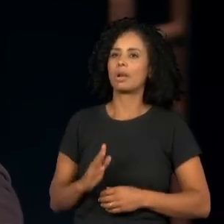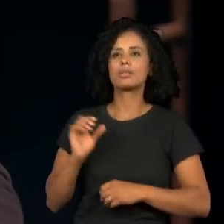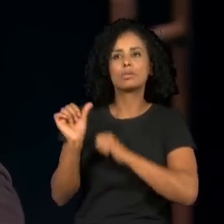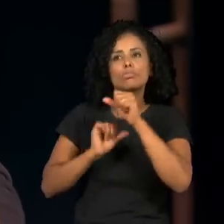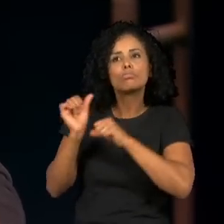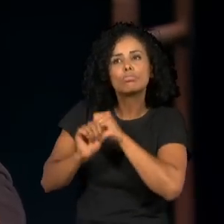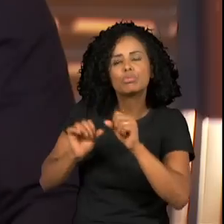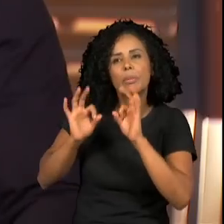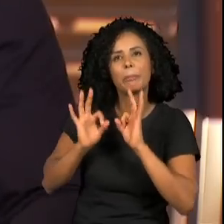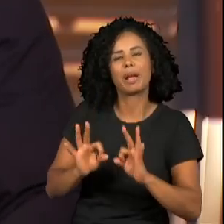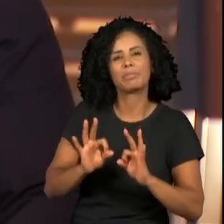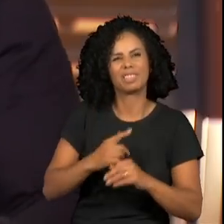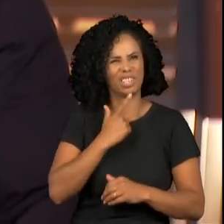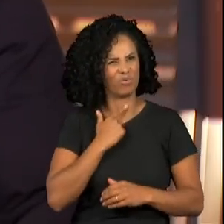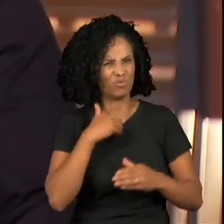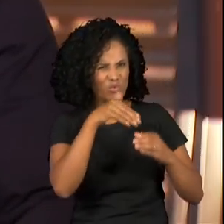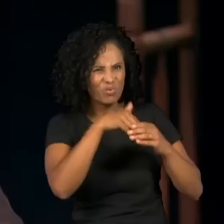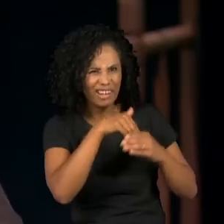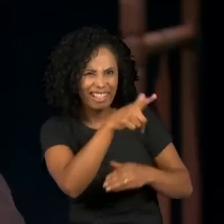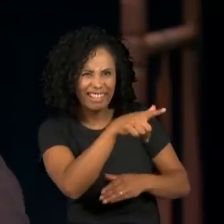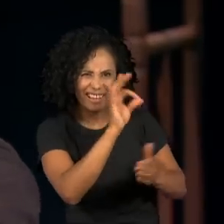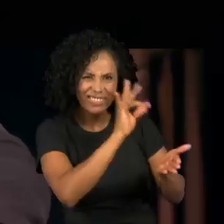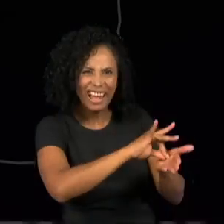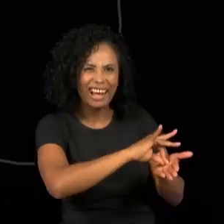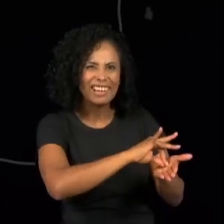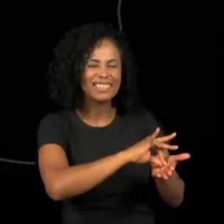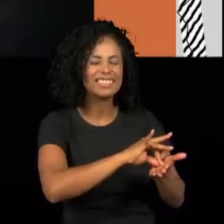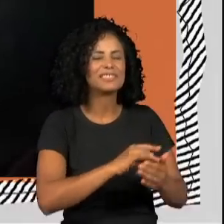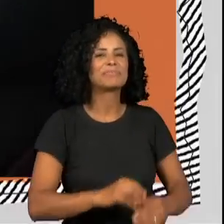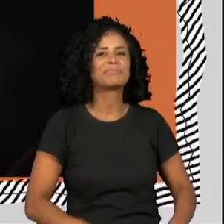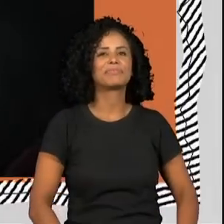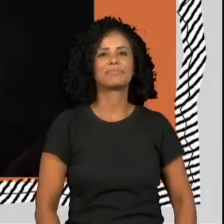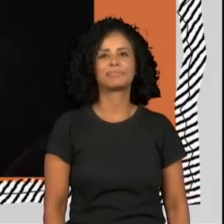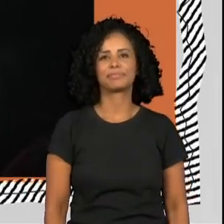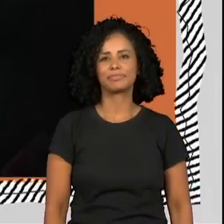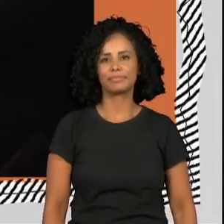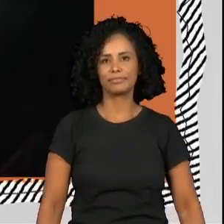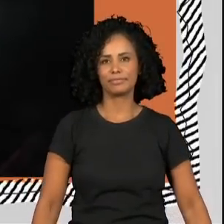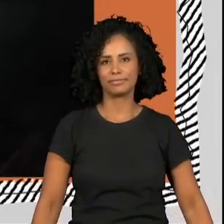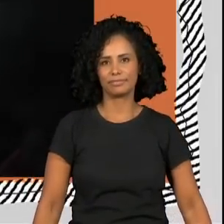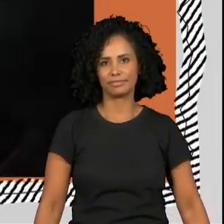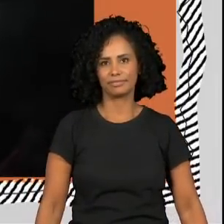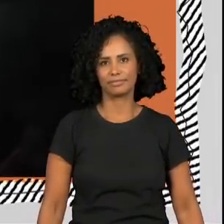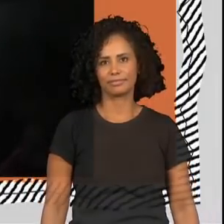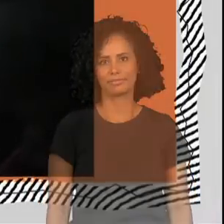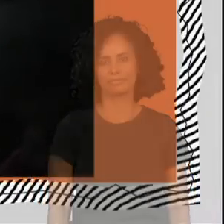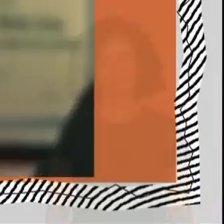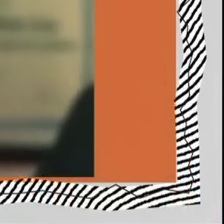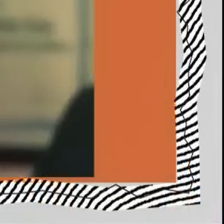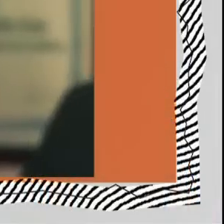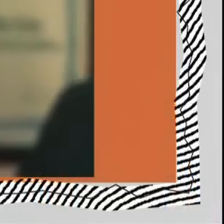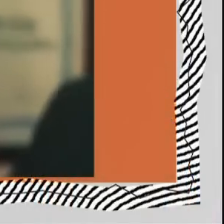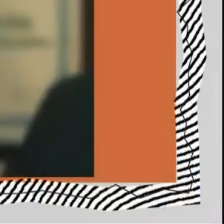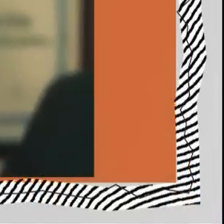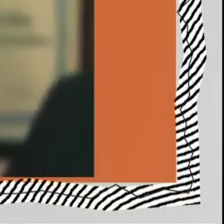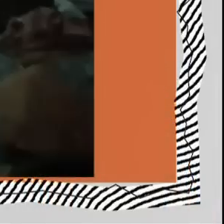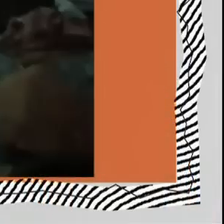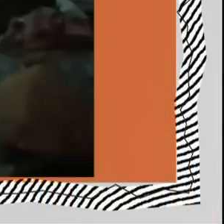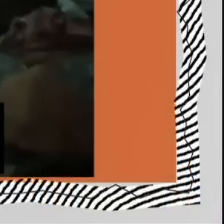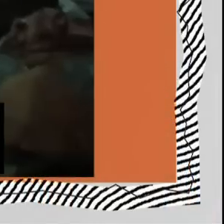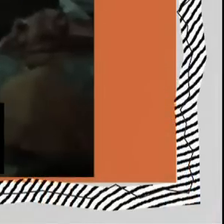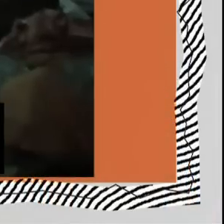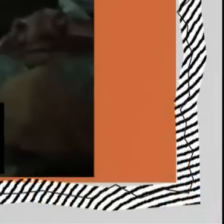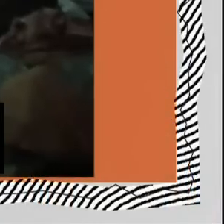Fala a verdade. Para quando será isso, hein? Se o brasileiro fosse árvore, escolhia como líder uma